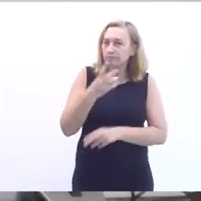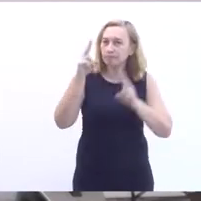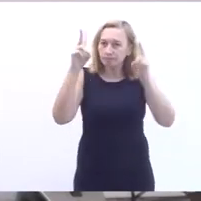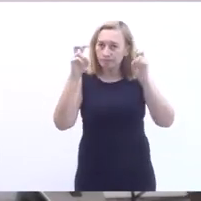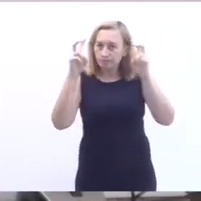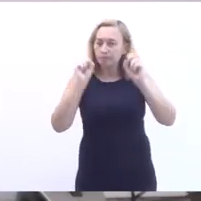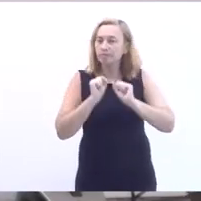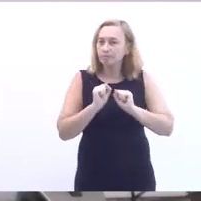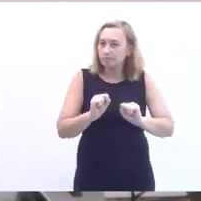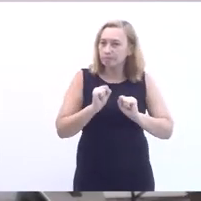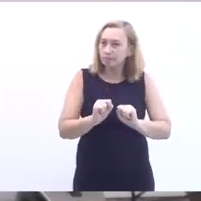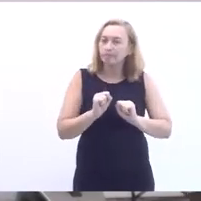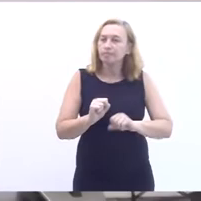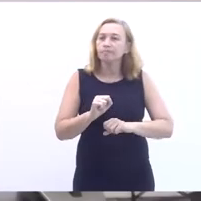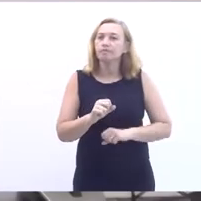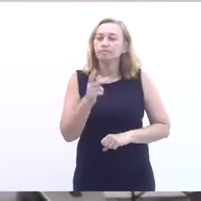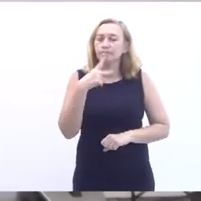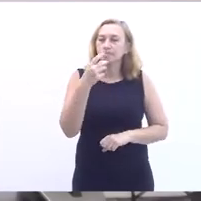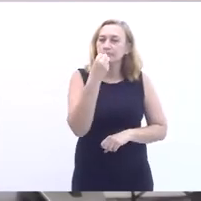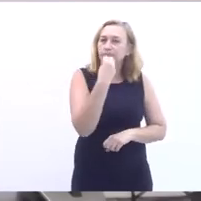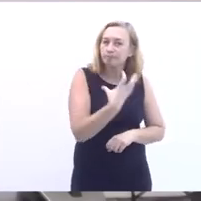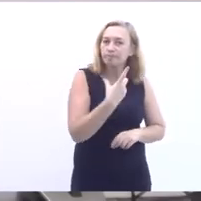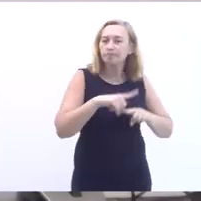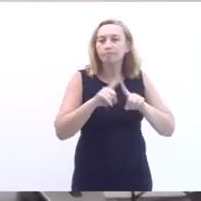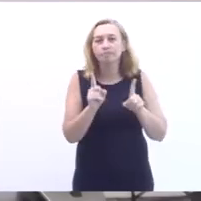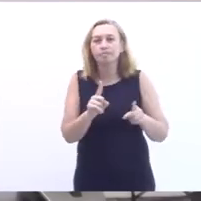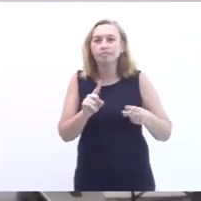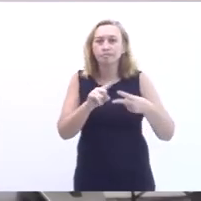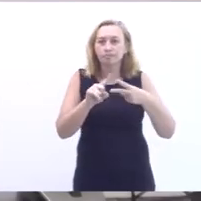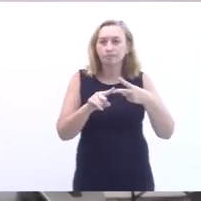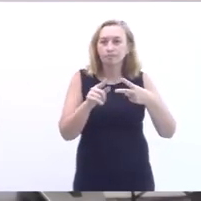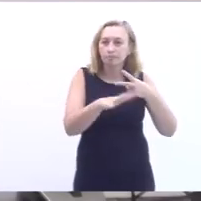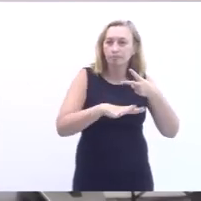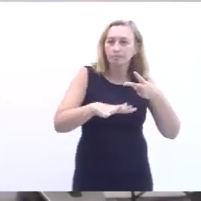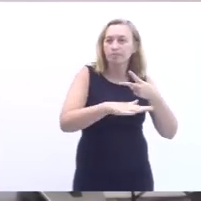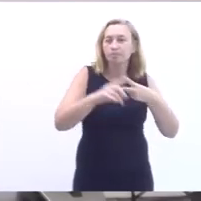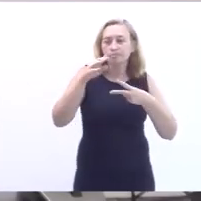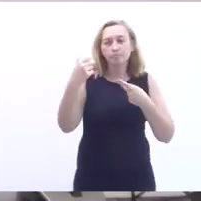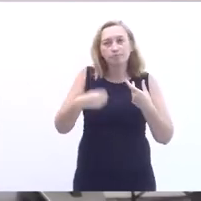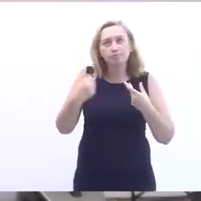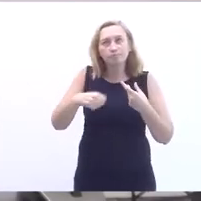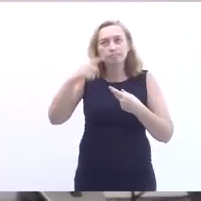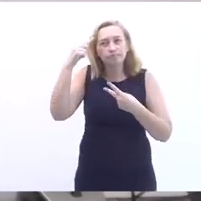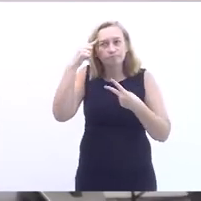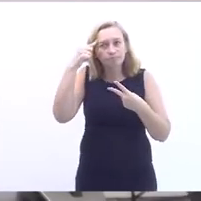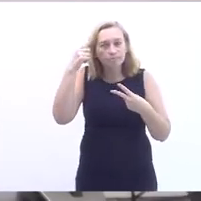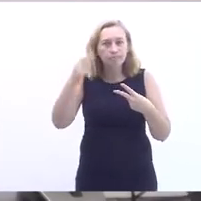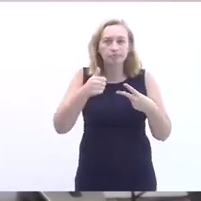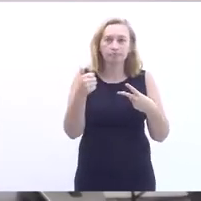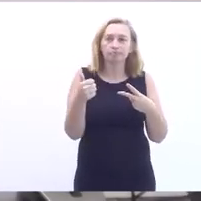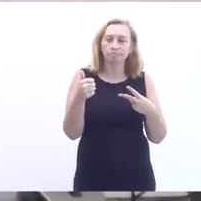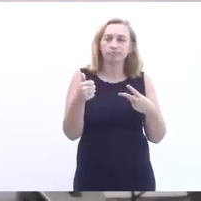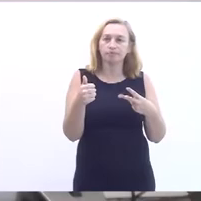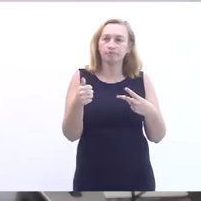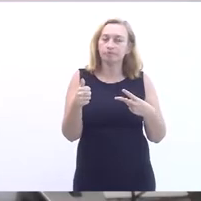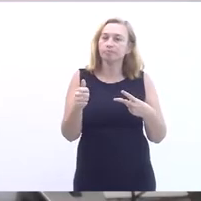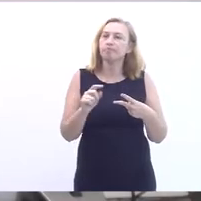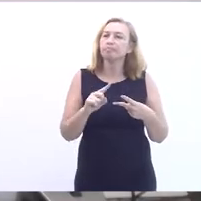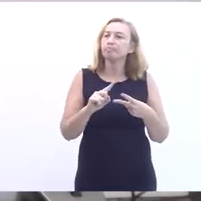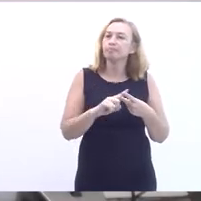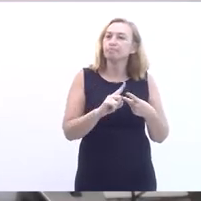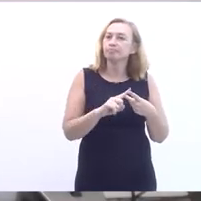assunto vamos poder colocar muito bem mas duas áreas que eu acho que nós precisamos pensar que são